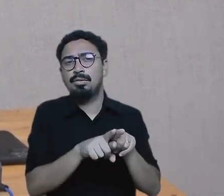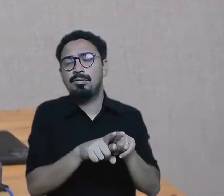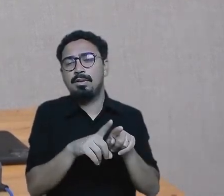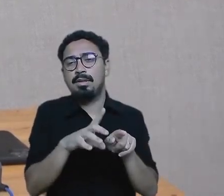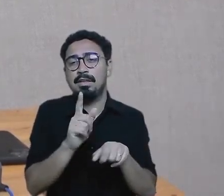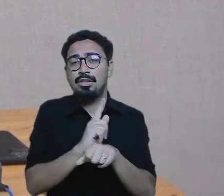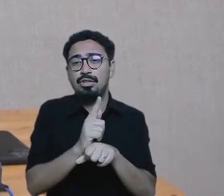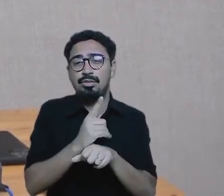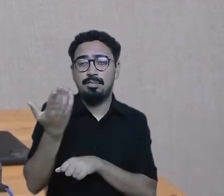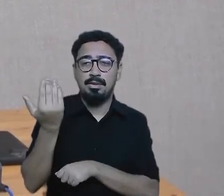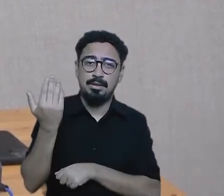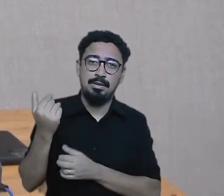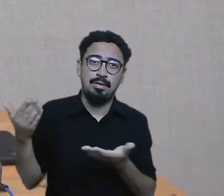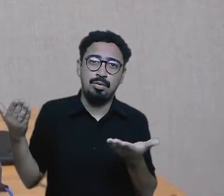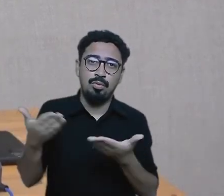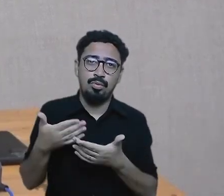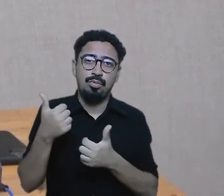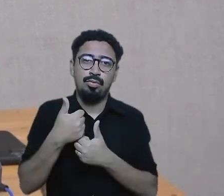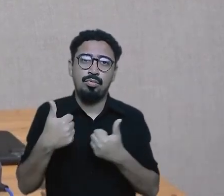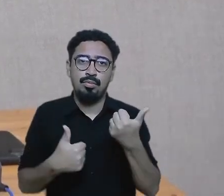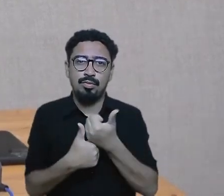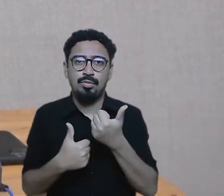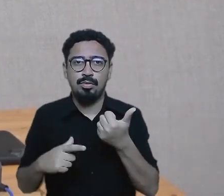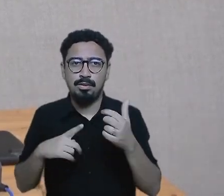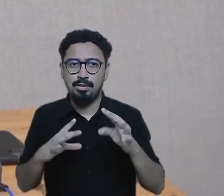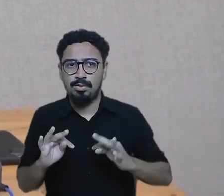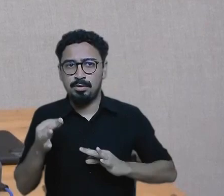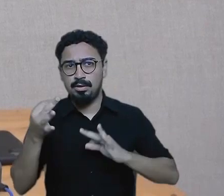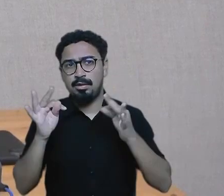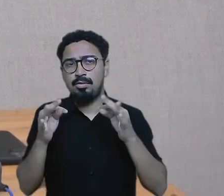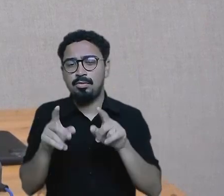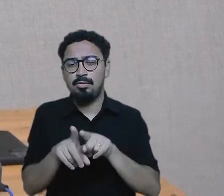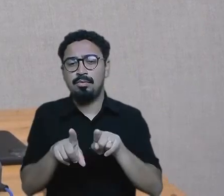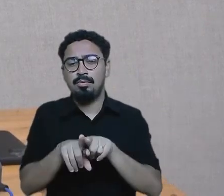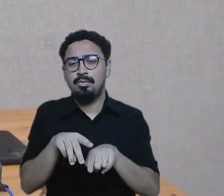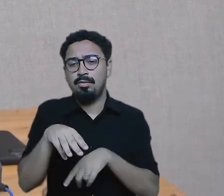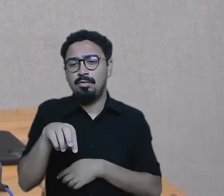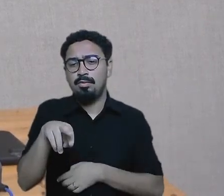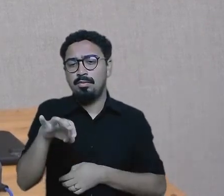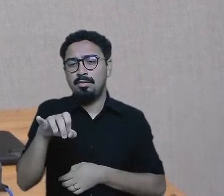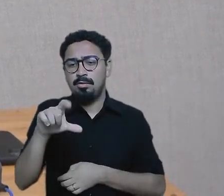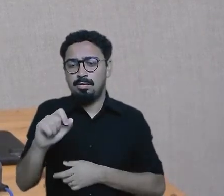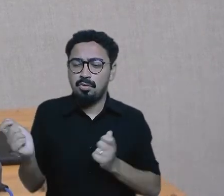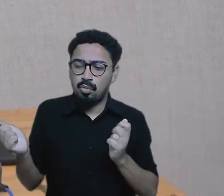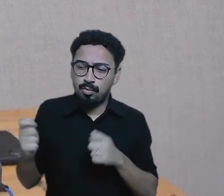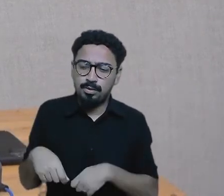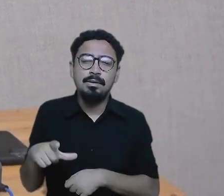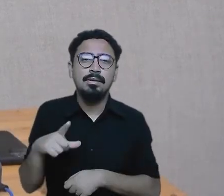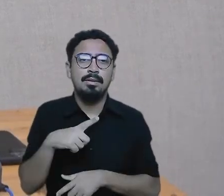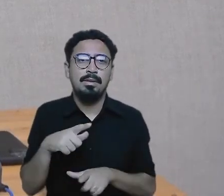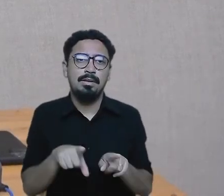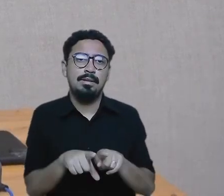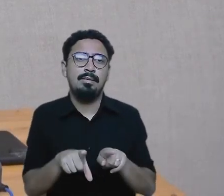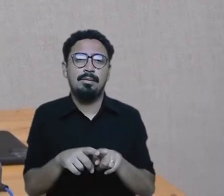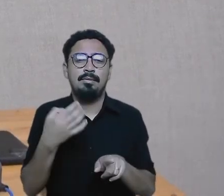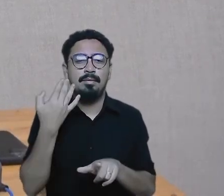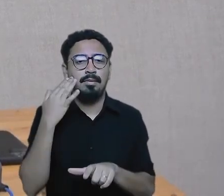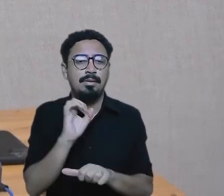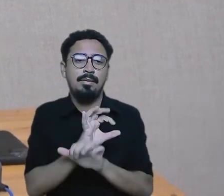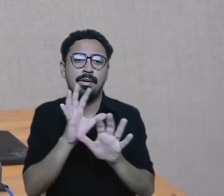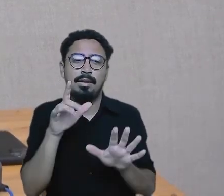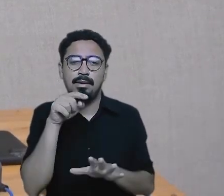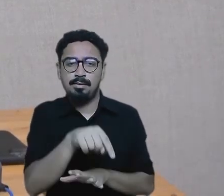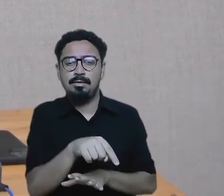hoje entrou no lugar dele um técnico da casa também que é o Marcelo Vaz super competente então que ficou muito claro isso porque eu